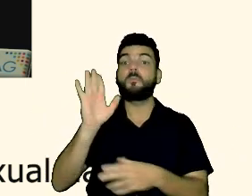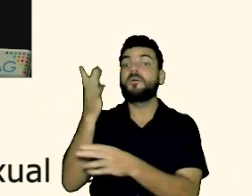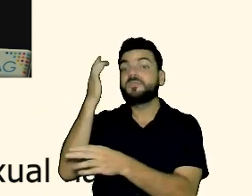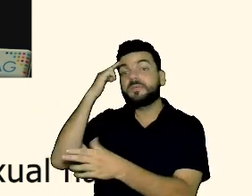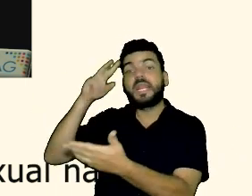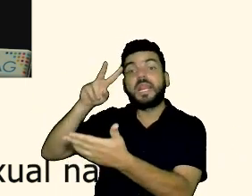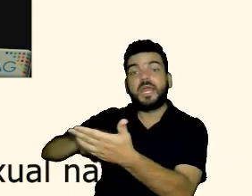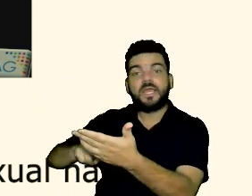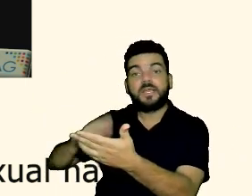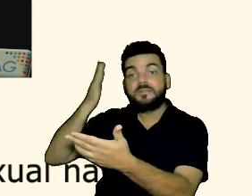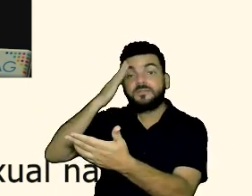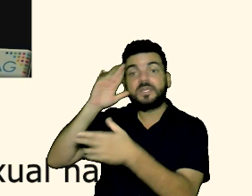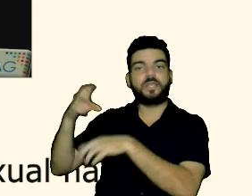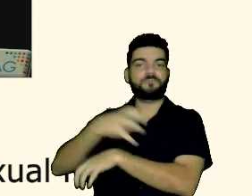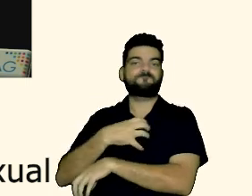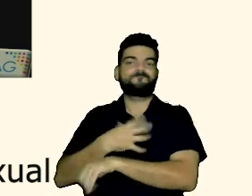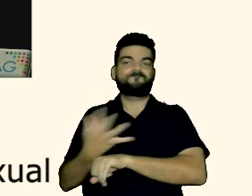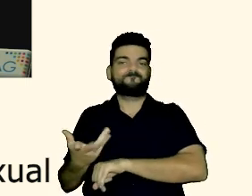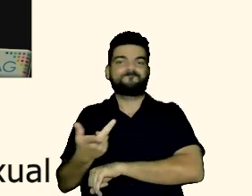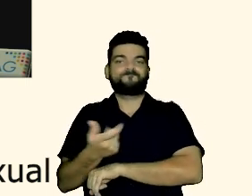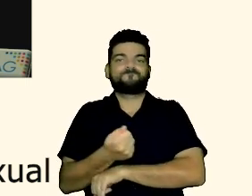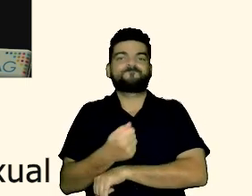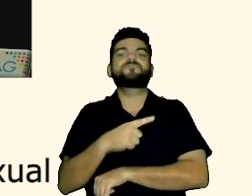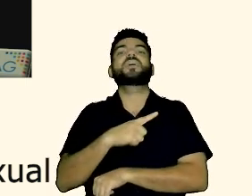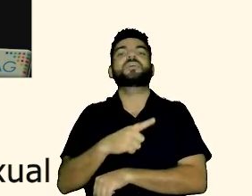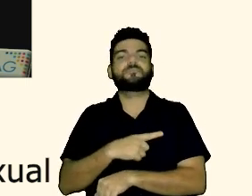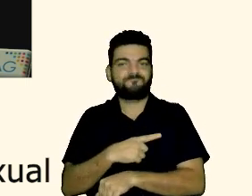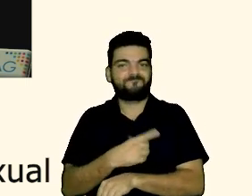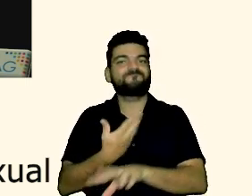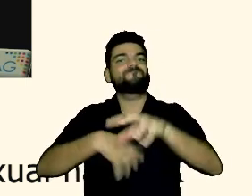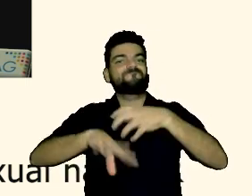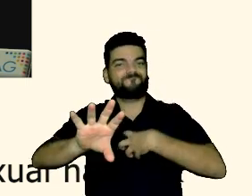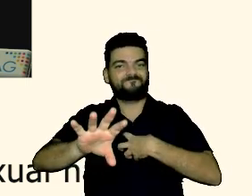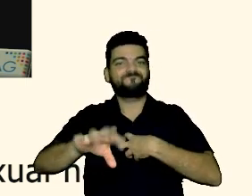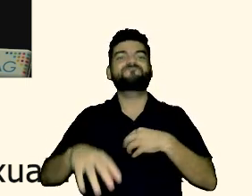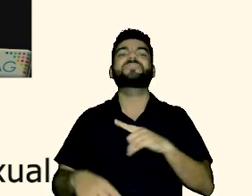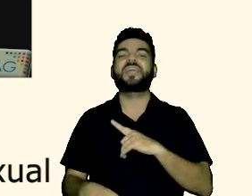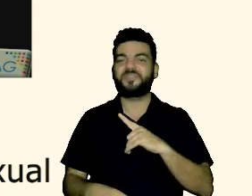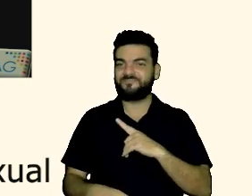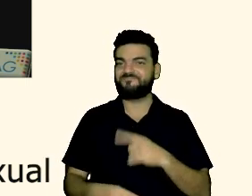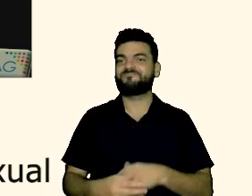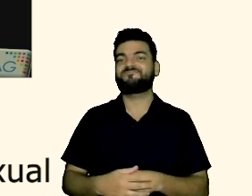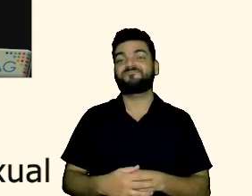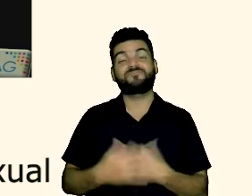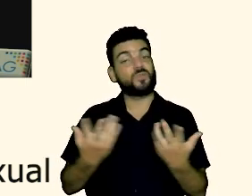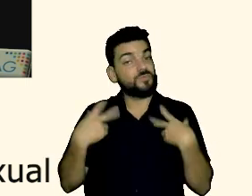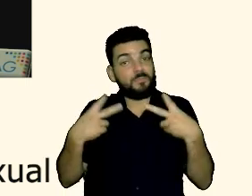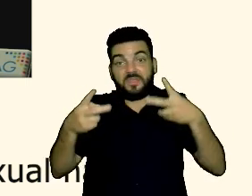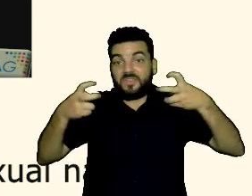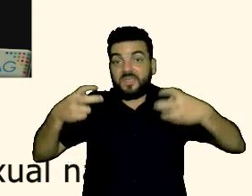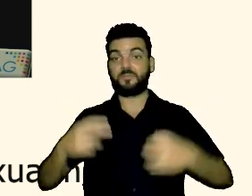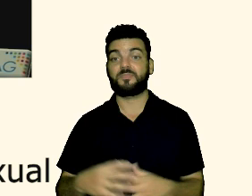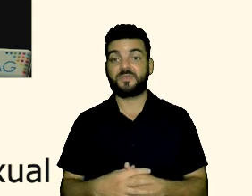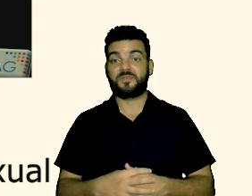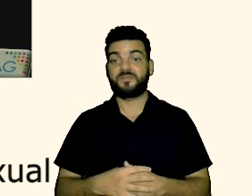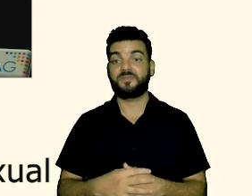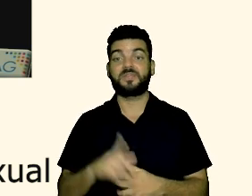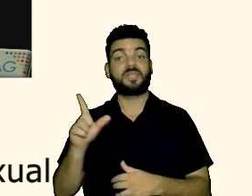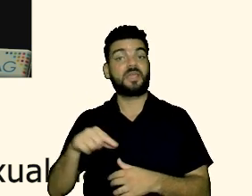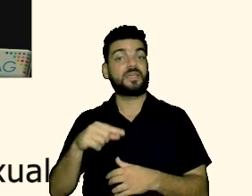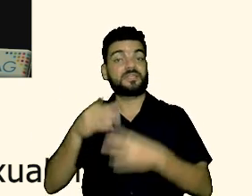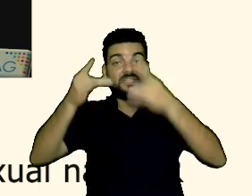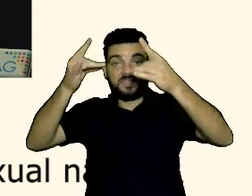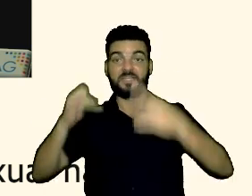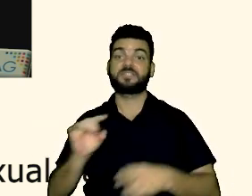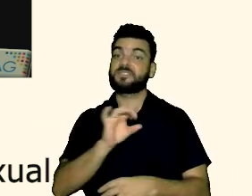outro reage à realidade dura, às vicissitudes. Então, ela era uma boa comunicadora e carismática, entre